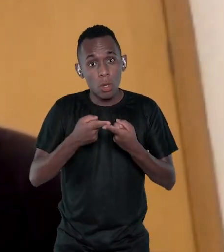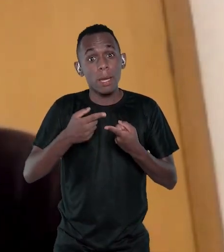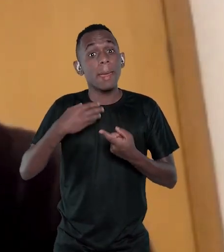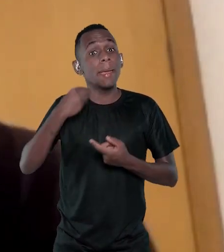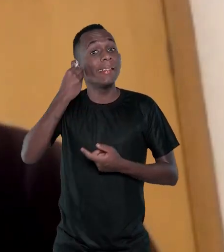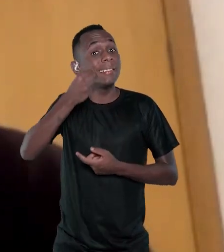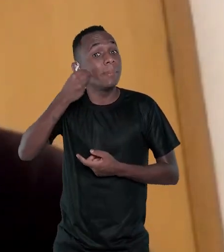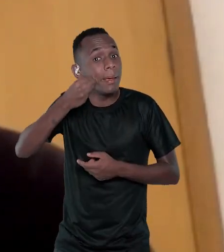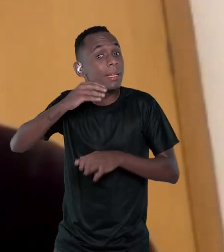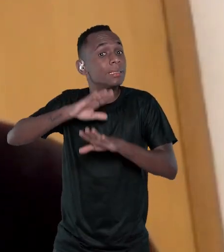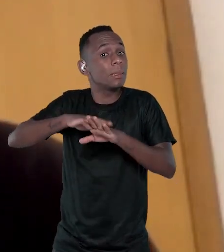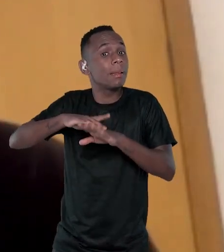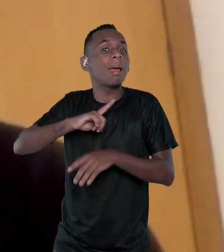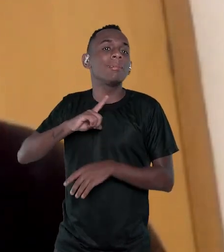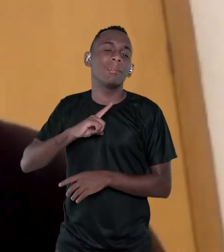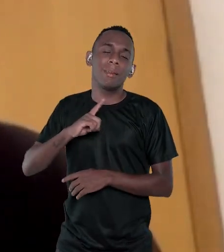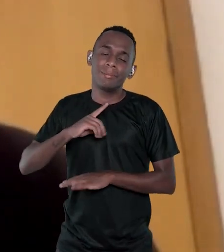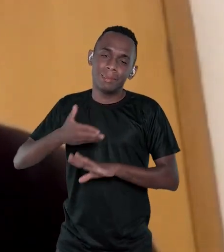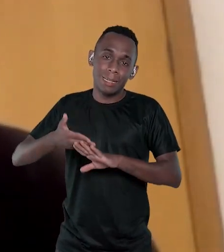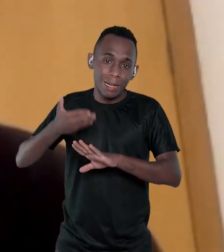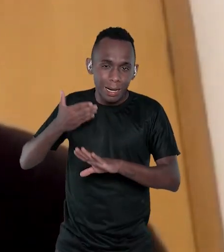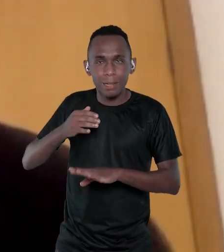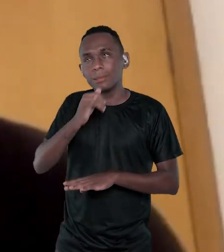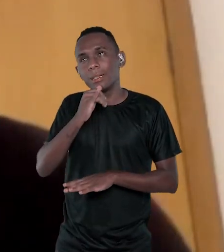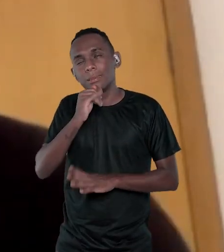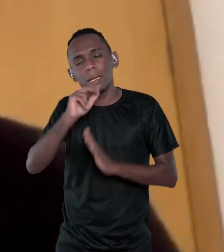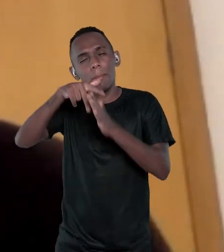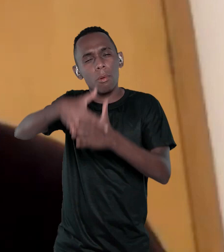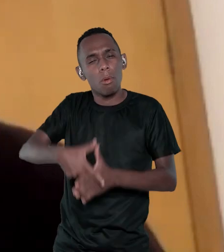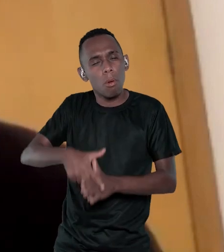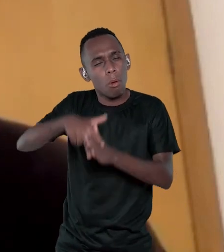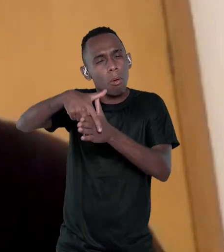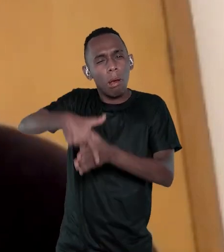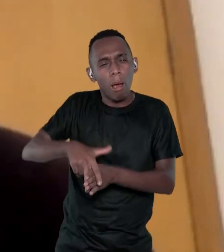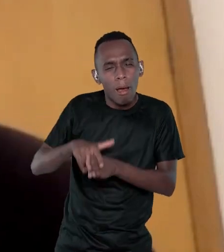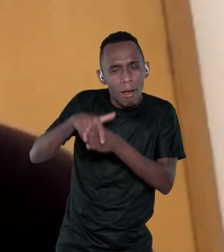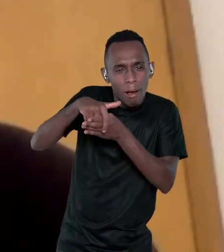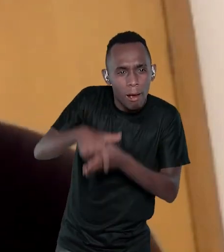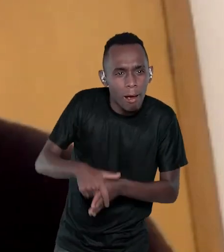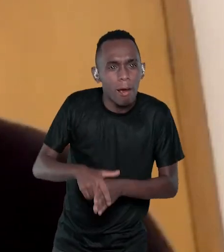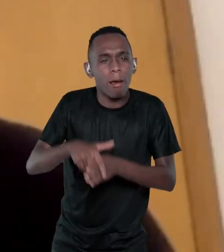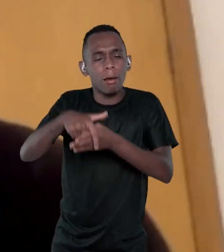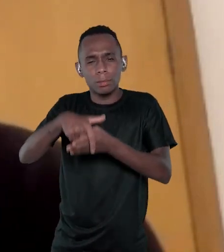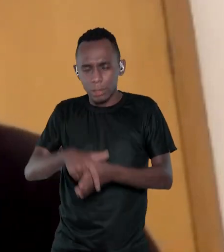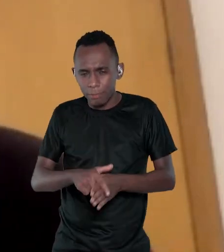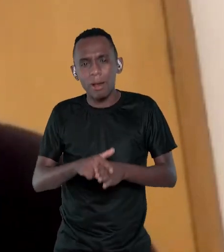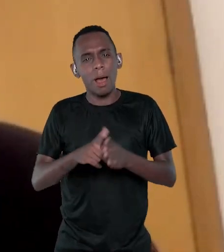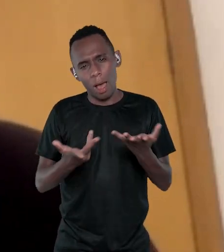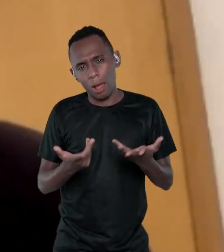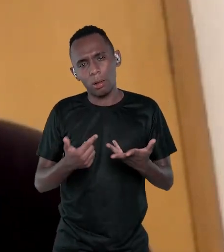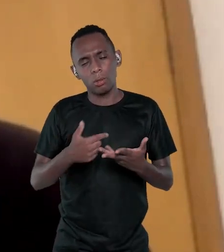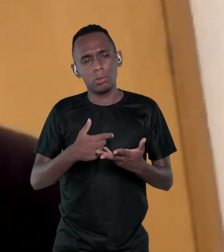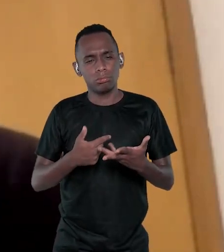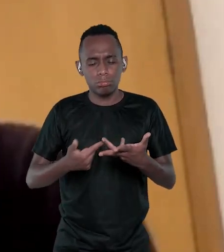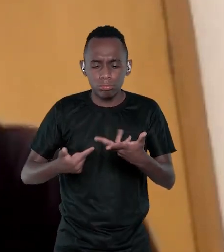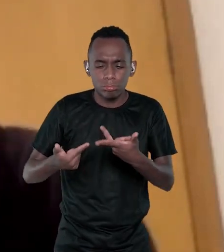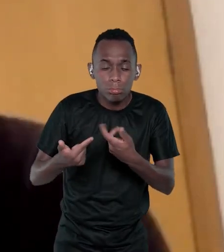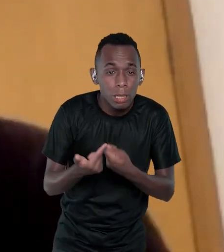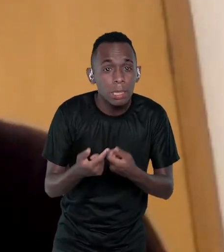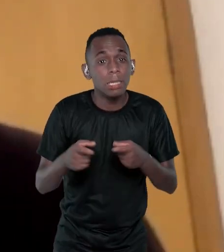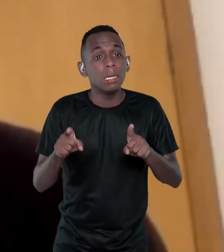exatamente porque eu vivi essa coisa do andar a cavalo, de Bente Altas,